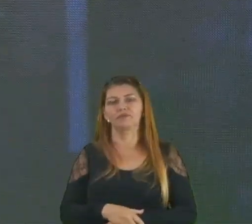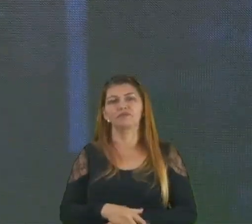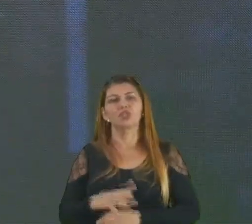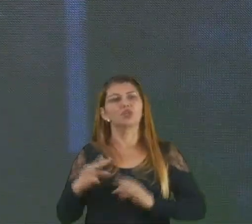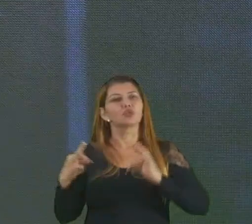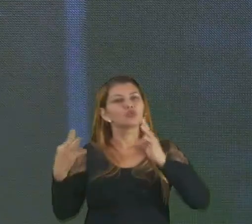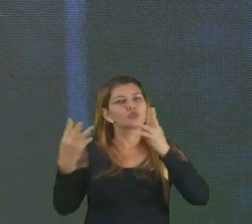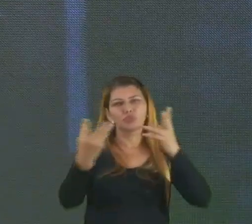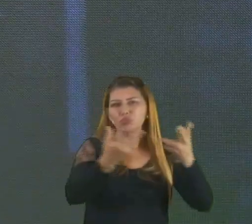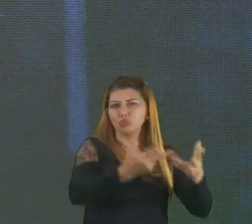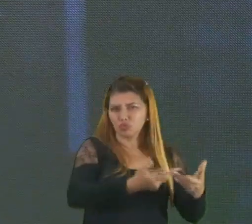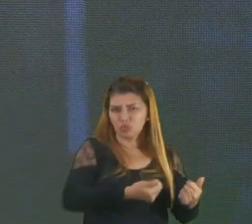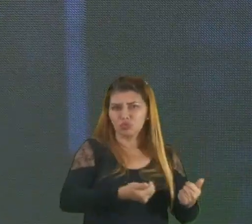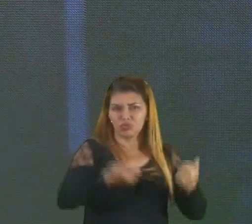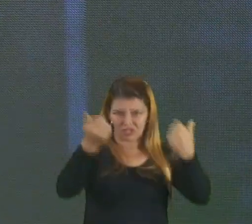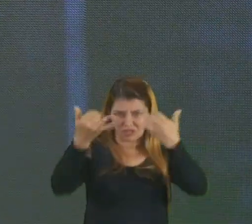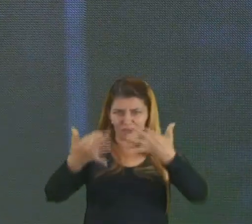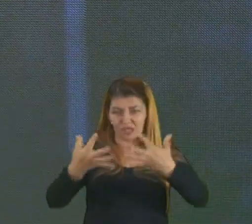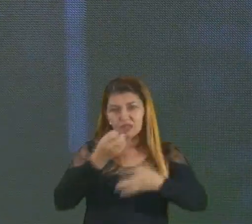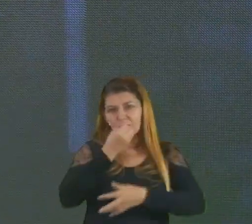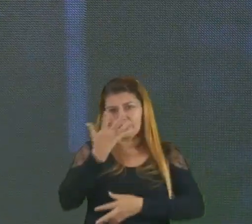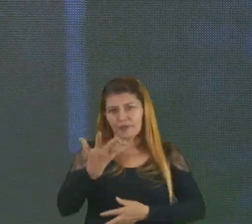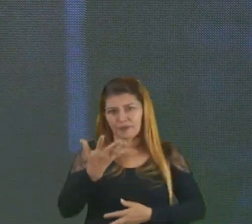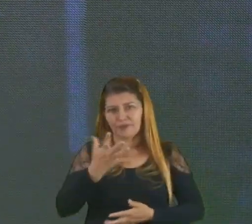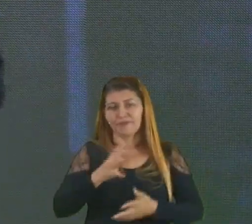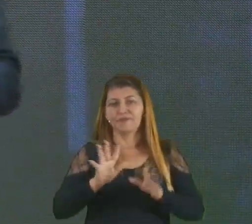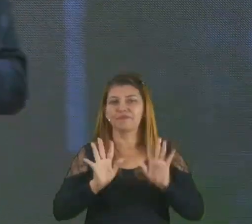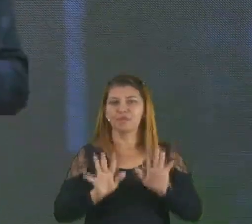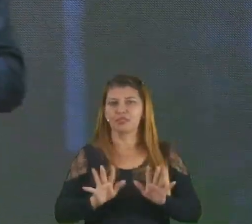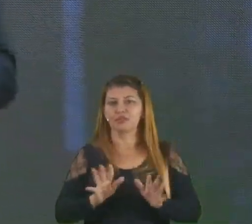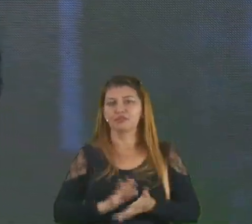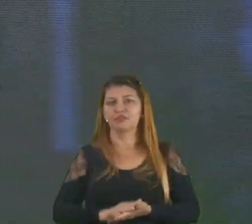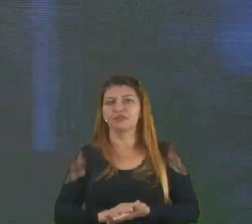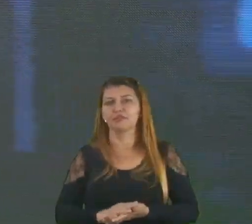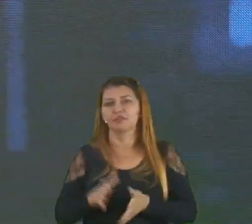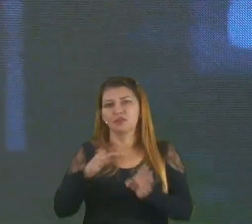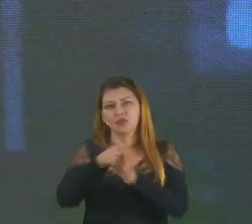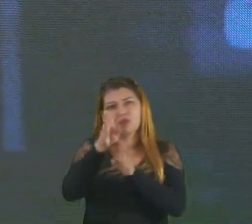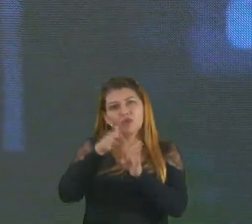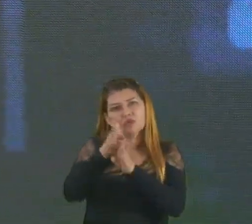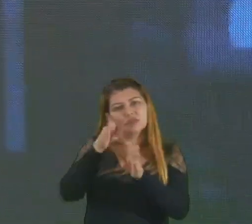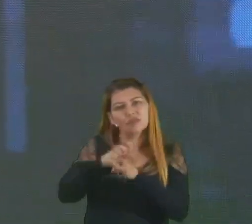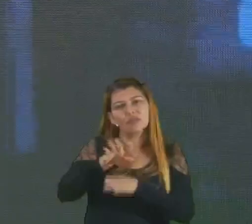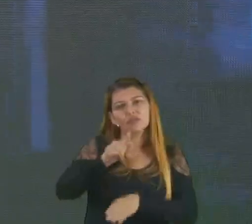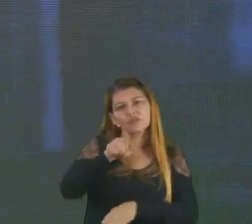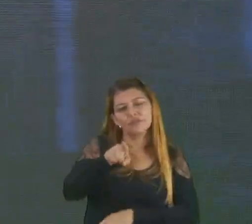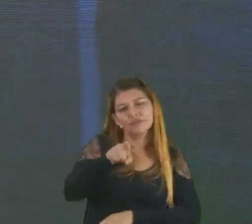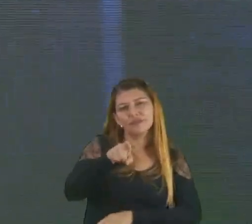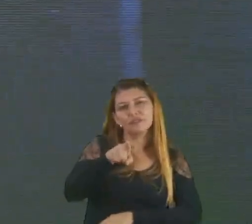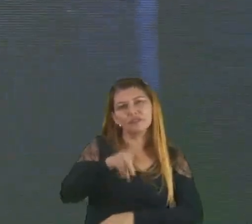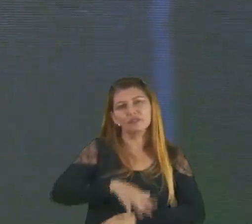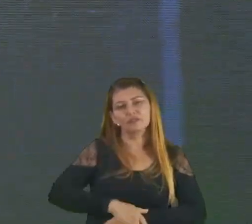Tudo isso é bom. Agora deixa eu dar uma palavra para você, preste atenção.